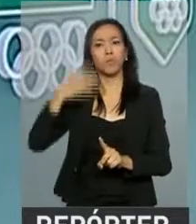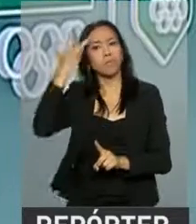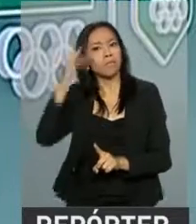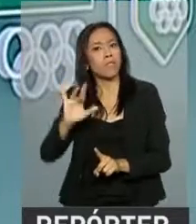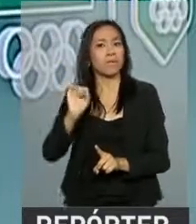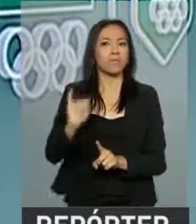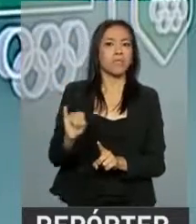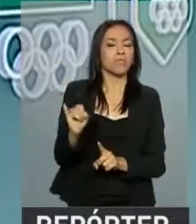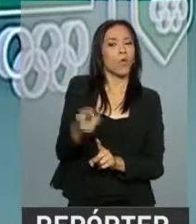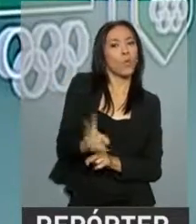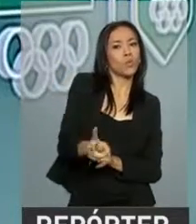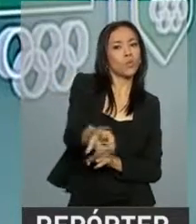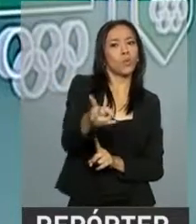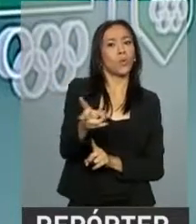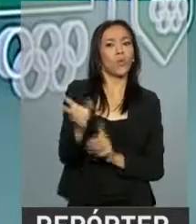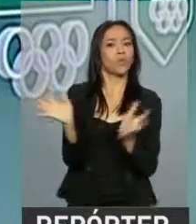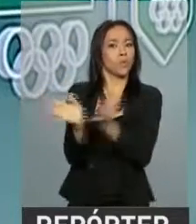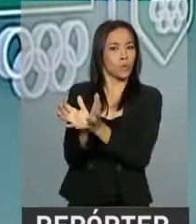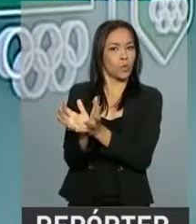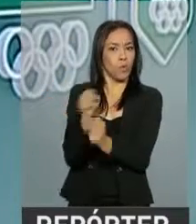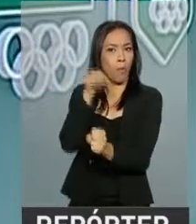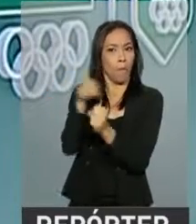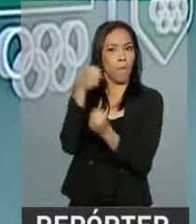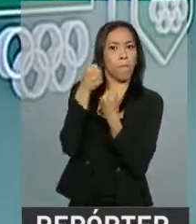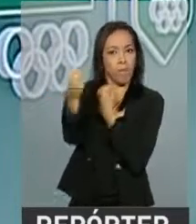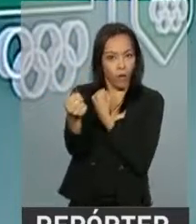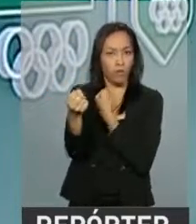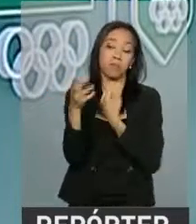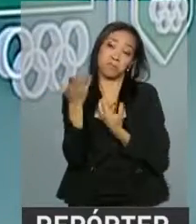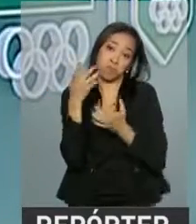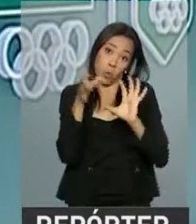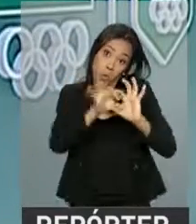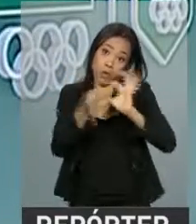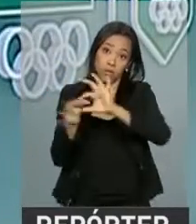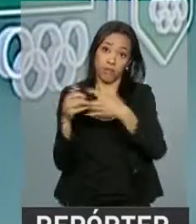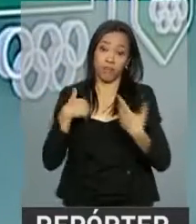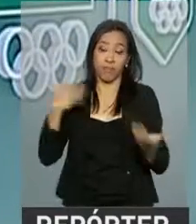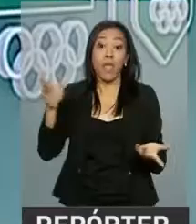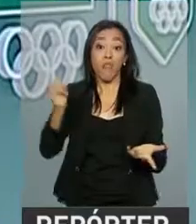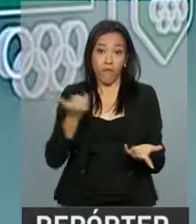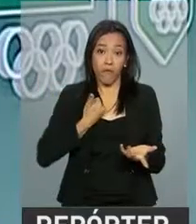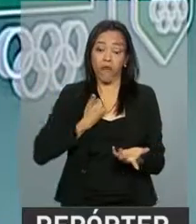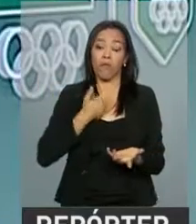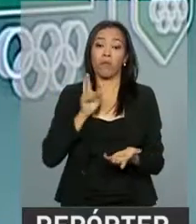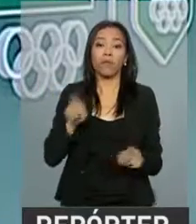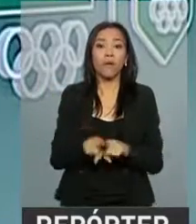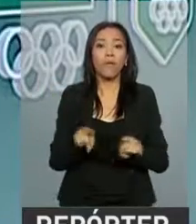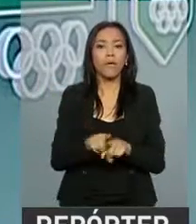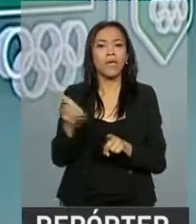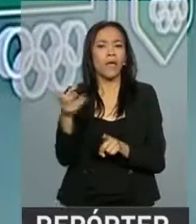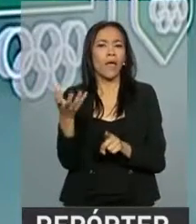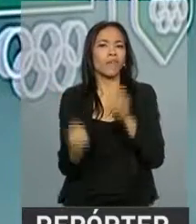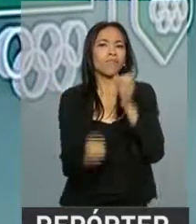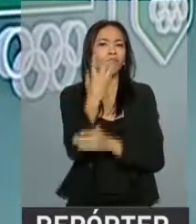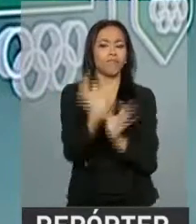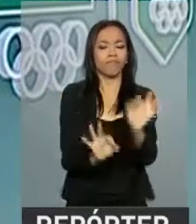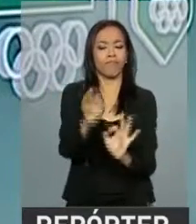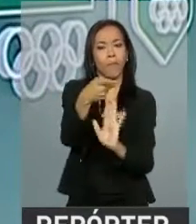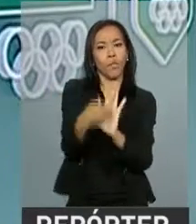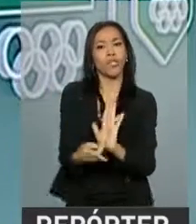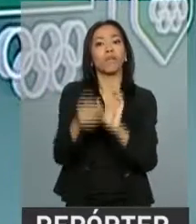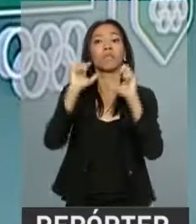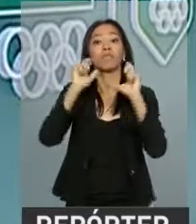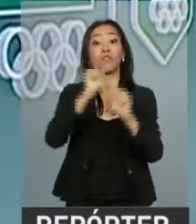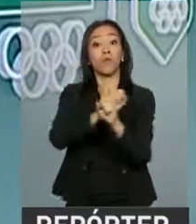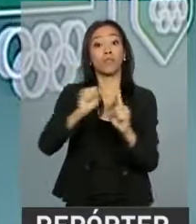profissionalizar ou continuar na modalidade de boxe olímpico. Robson Conceição também disse que pretende montar um projeto social em